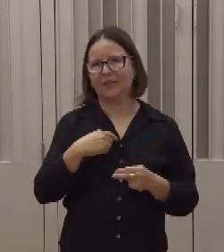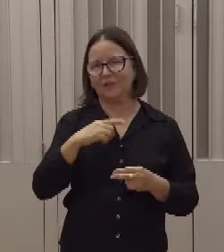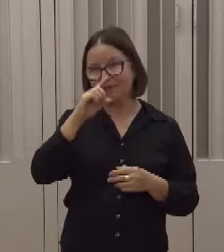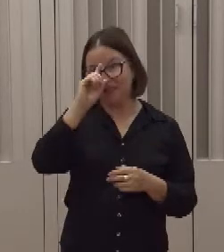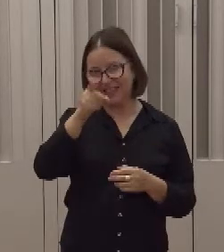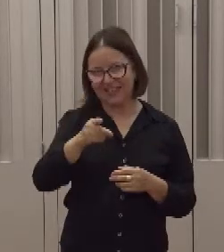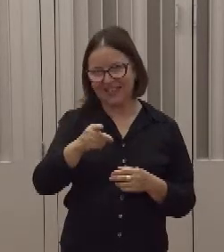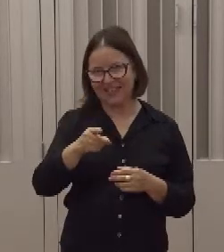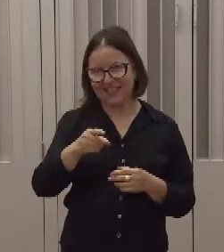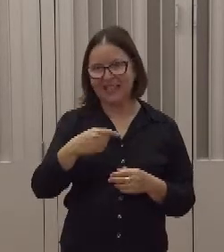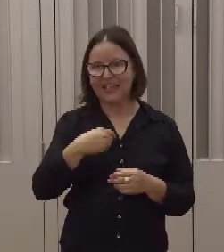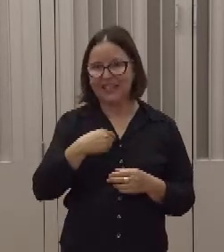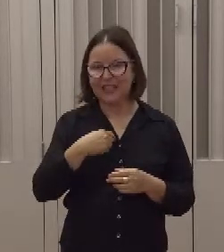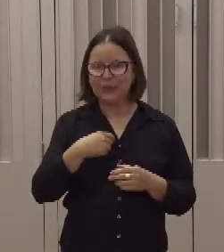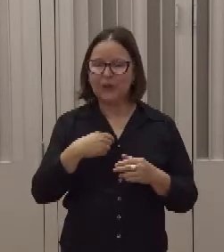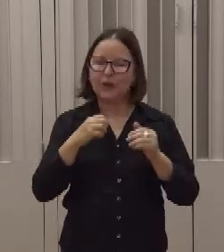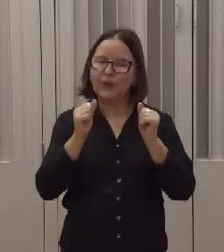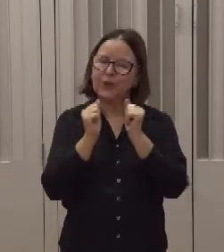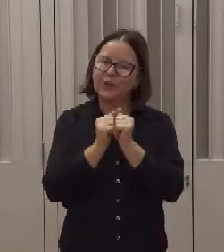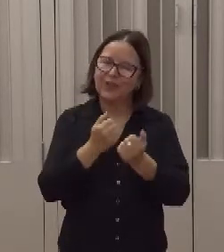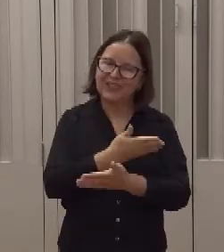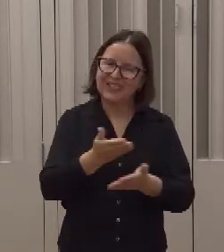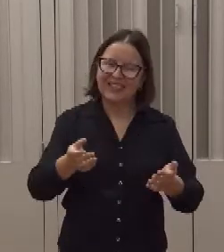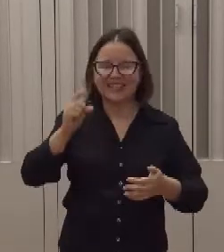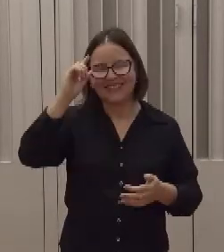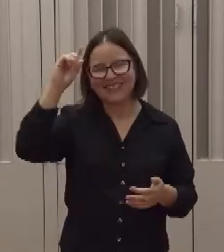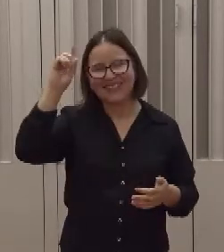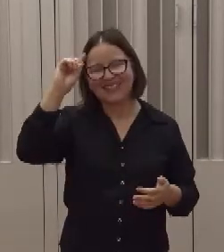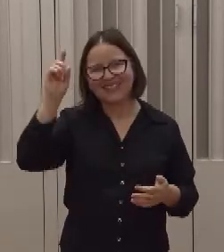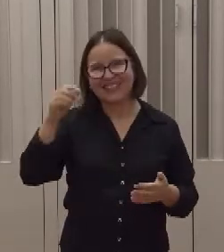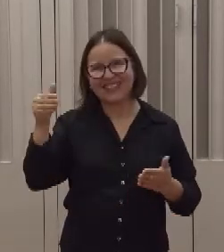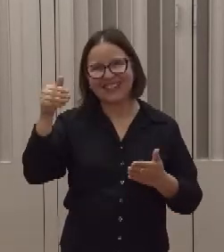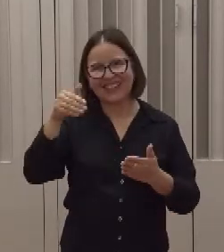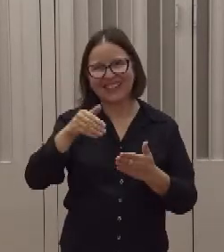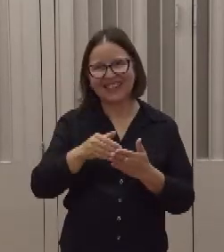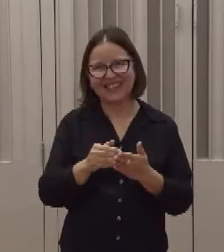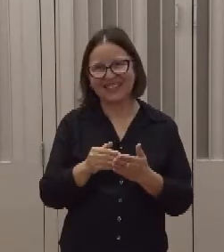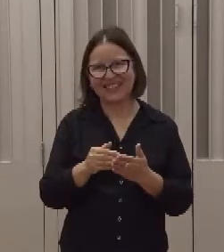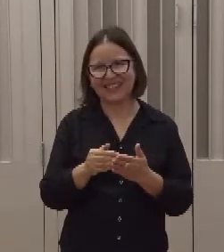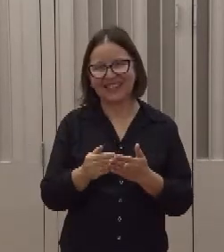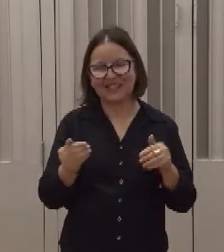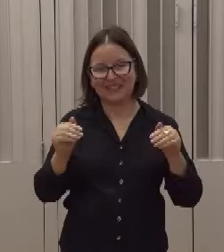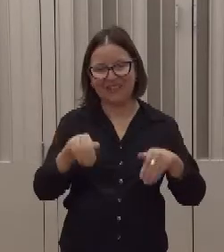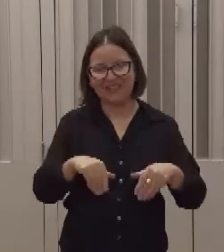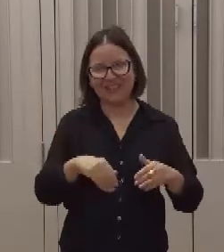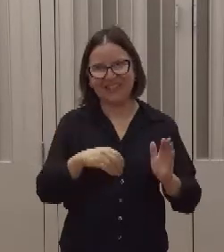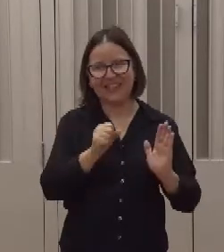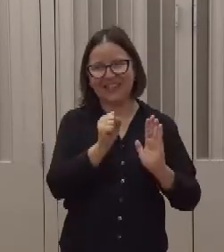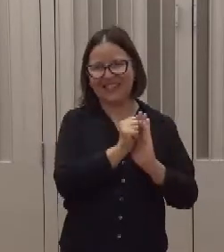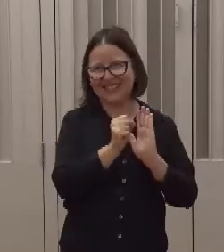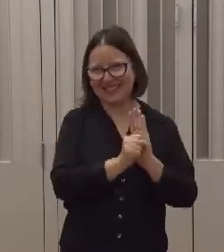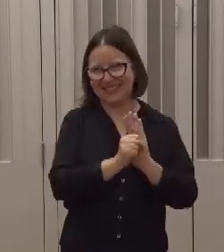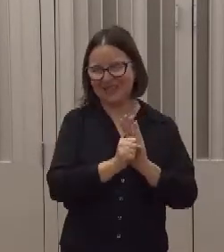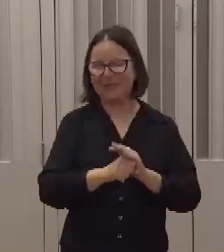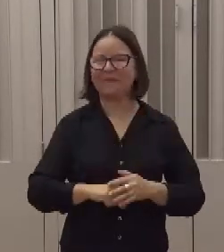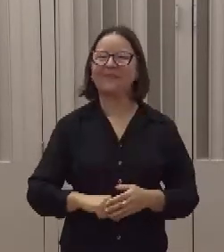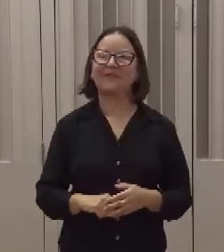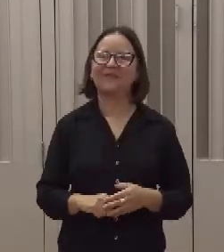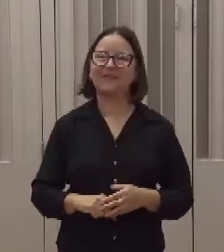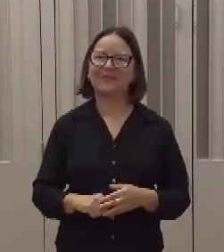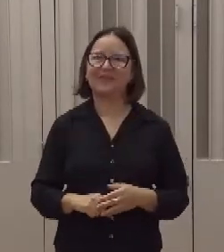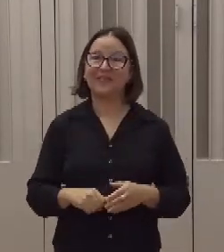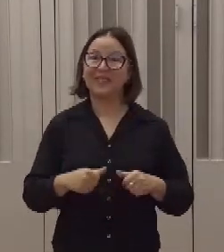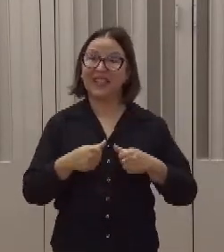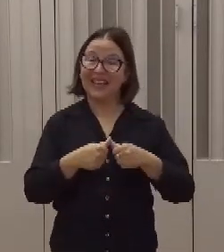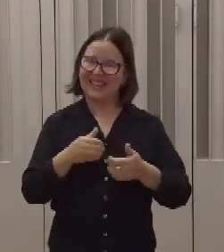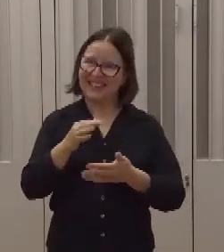E eis que estou convosco todos os dias até a consumação do século. Queridos, essa passagem